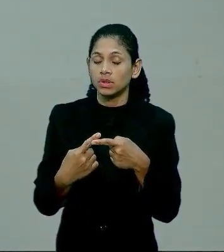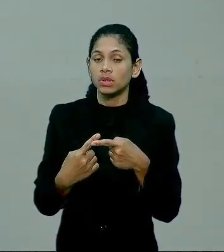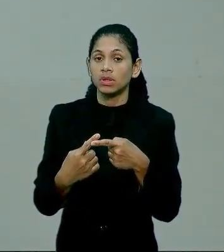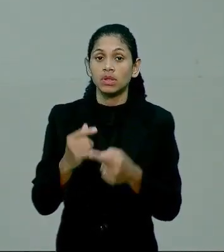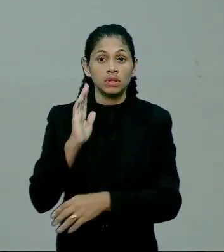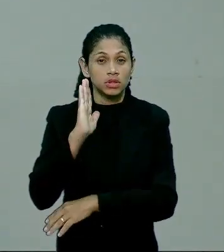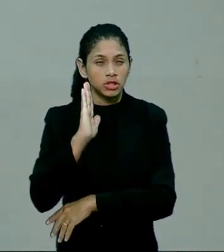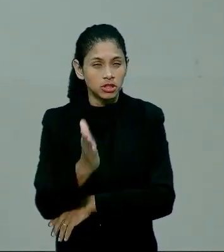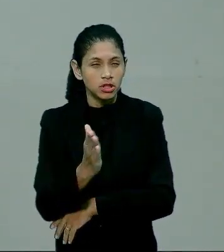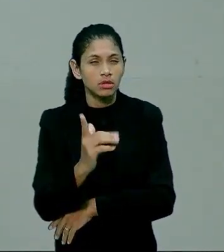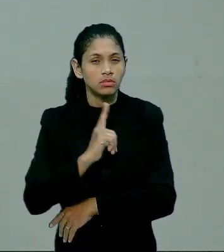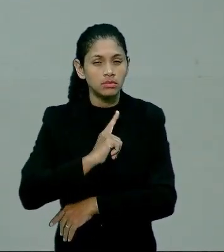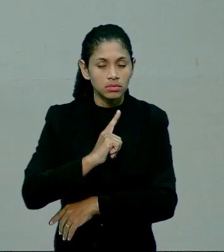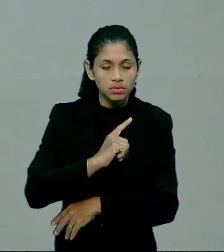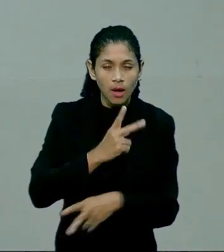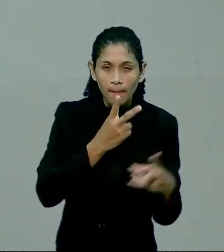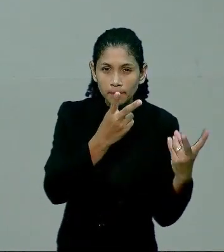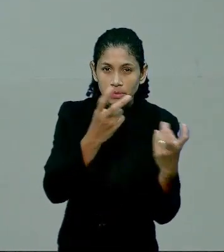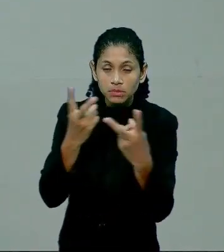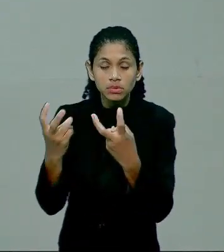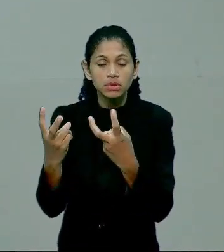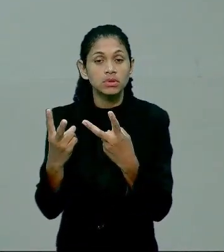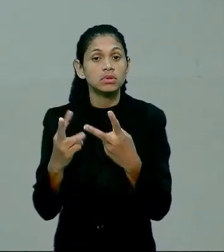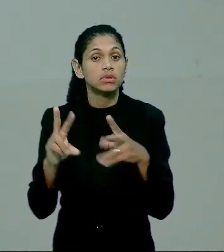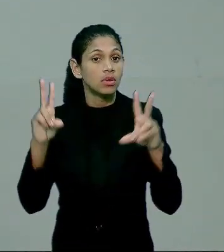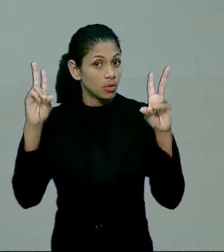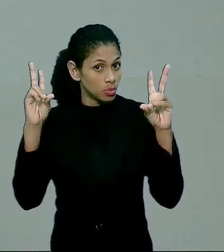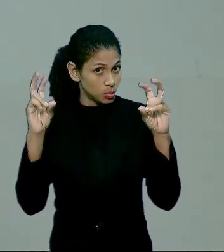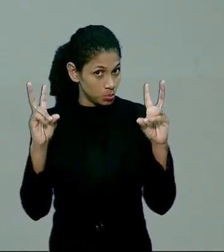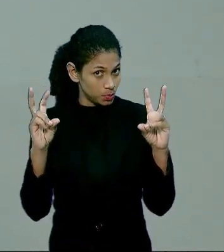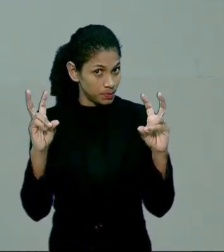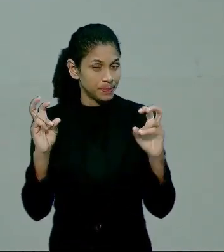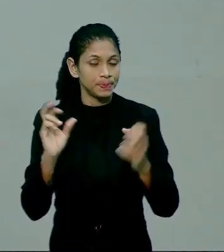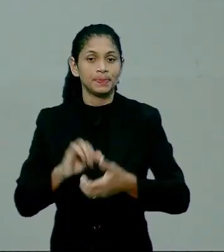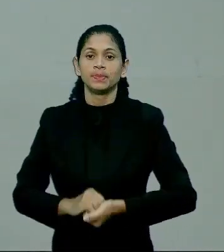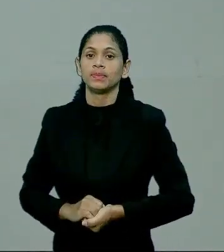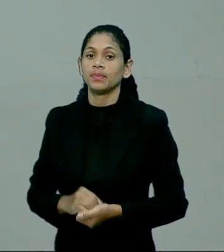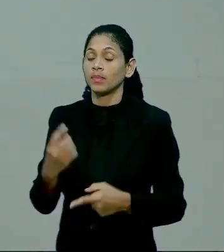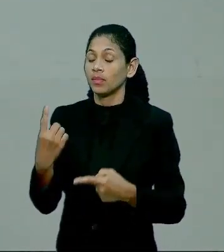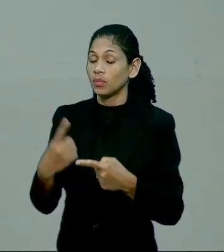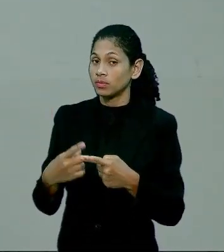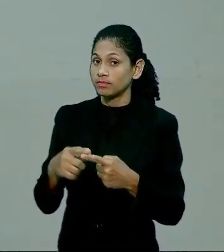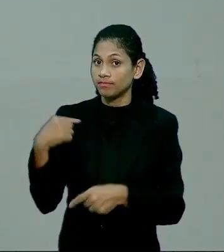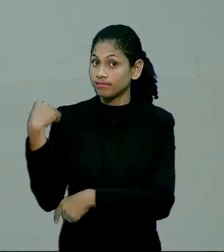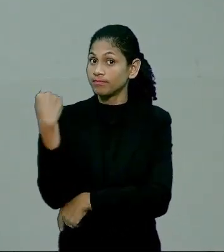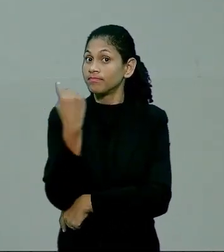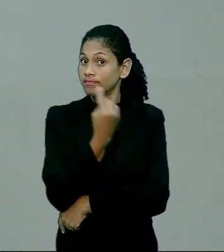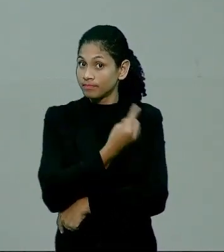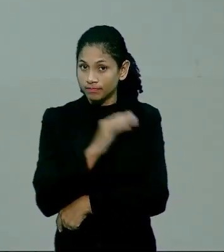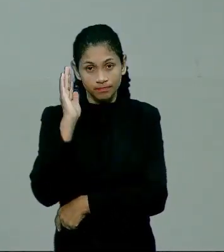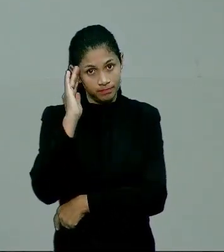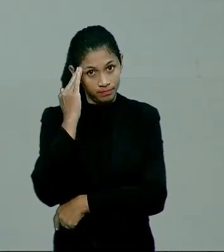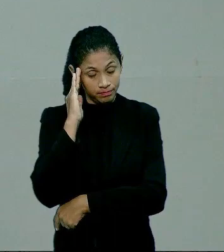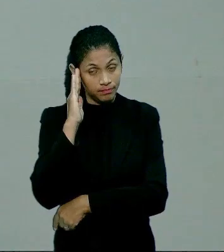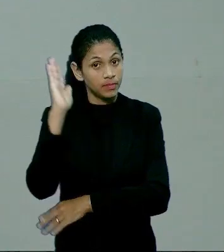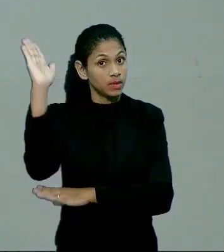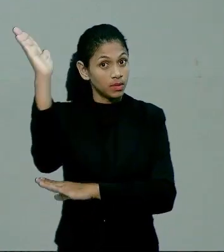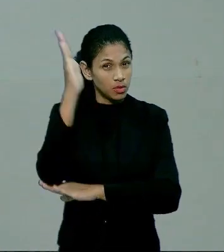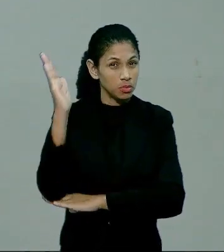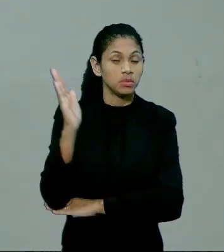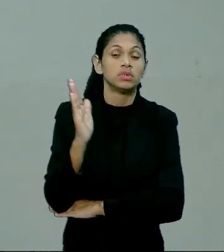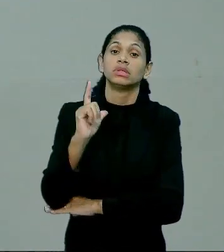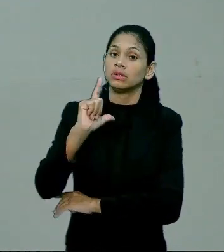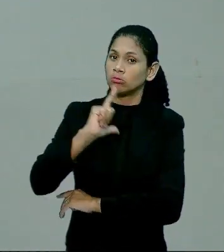já tem a percepção sobre a temática. A gente entende que o Brasil ele é altamente plástico, tem essa pressão